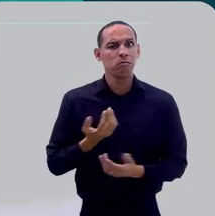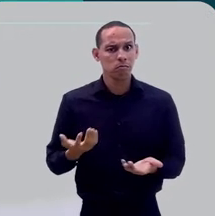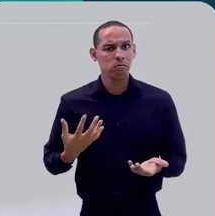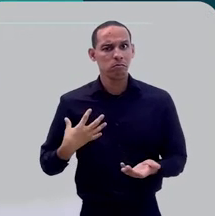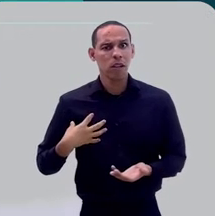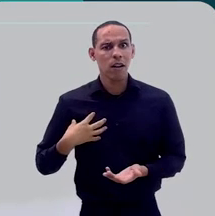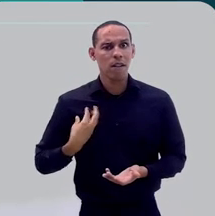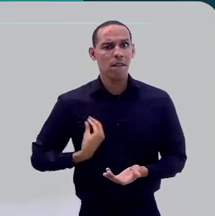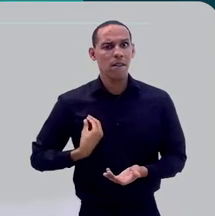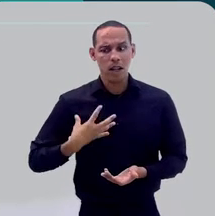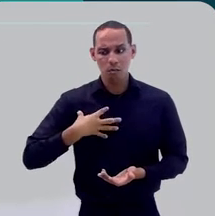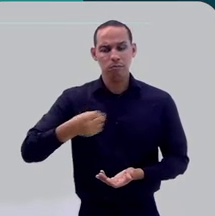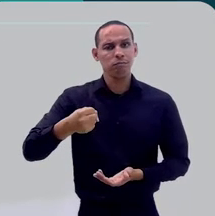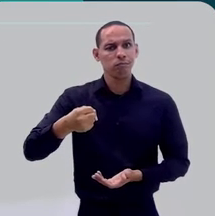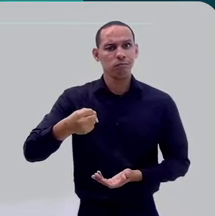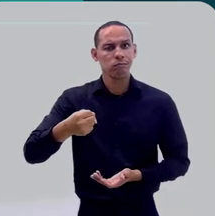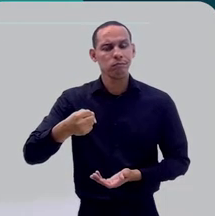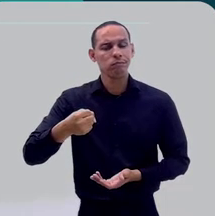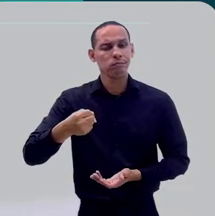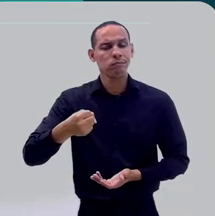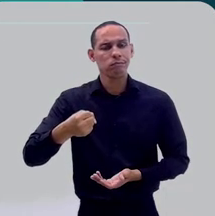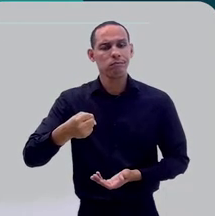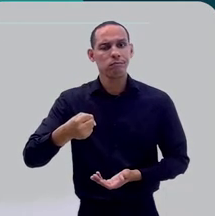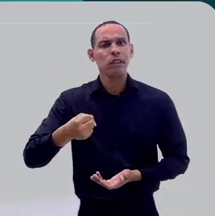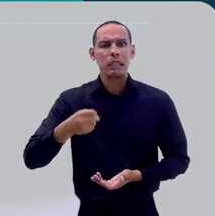O negócio era muito sério.